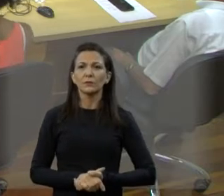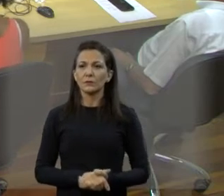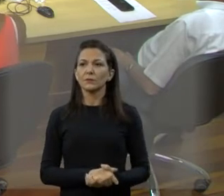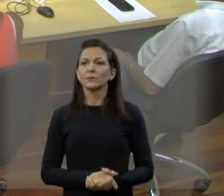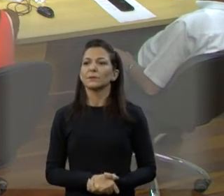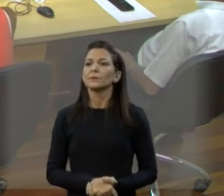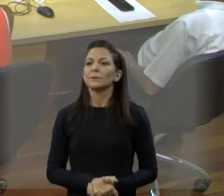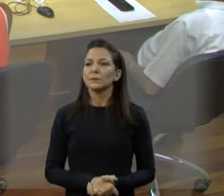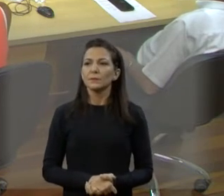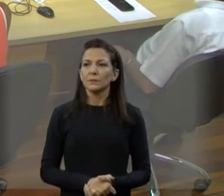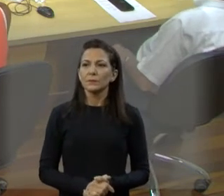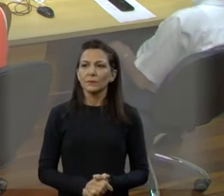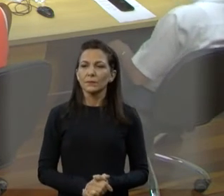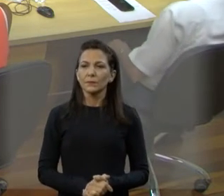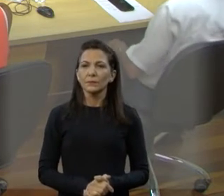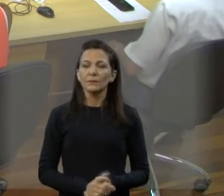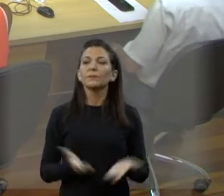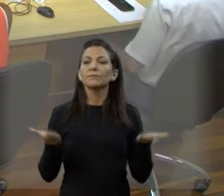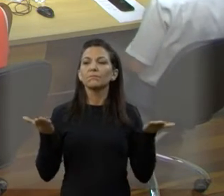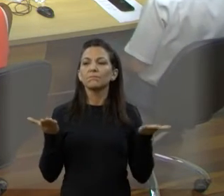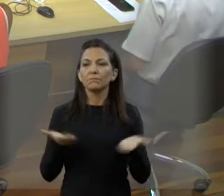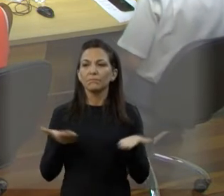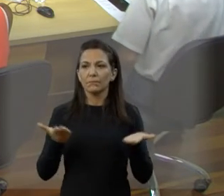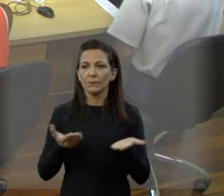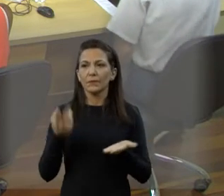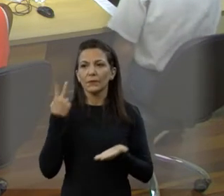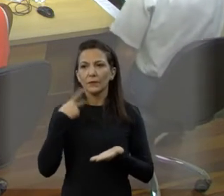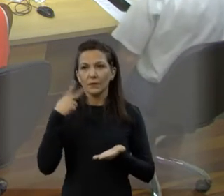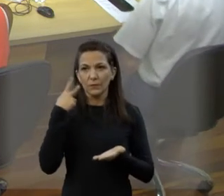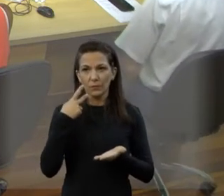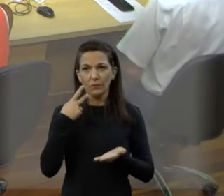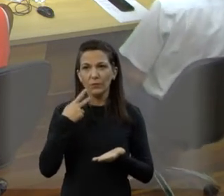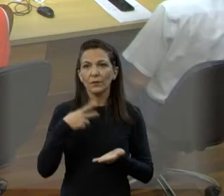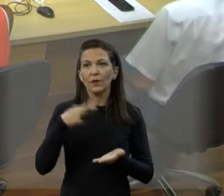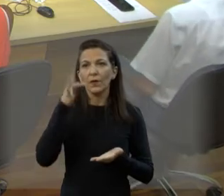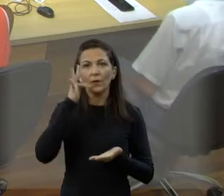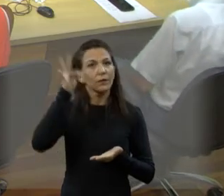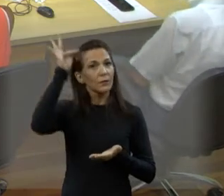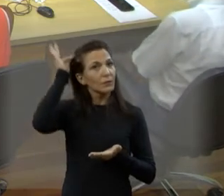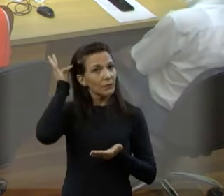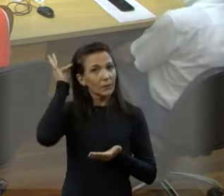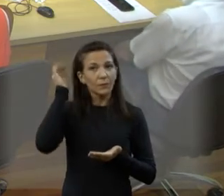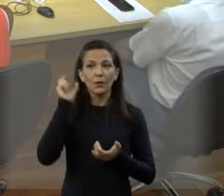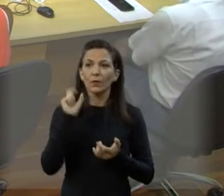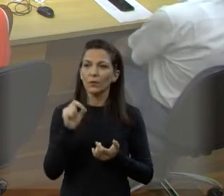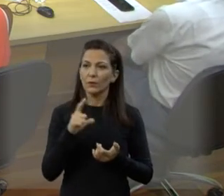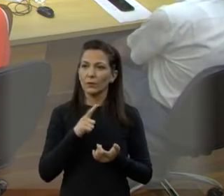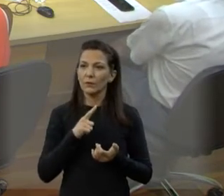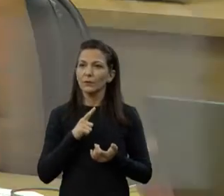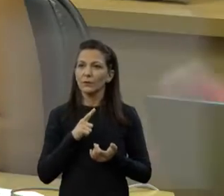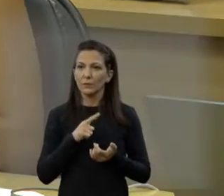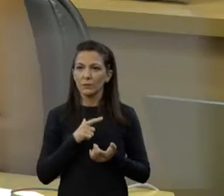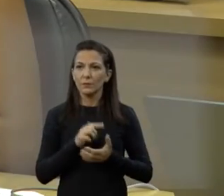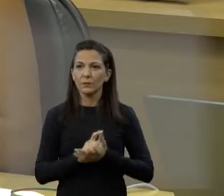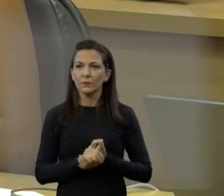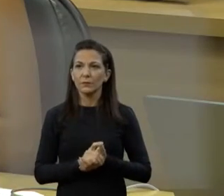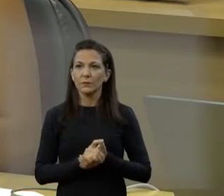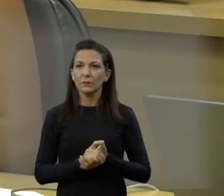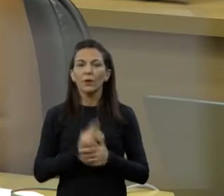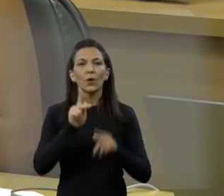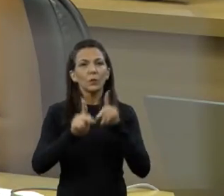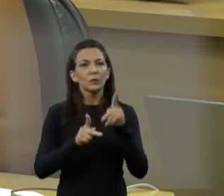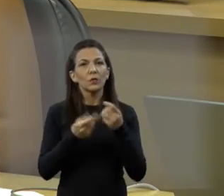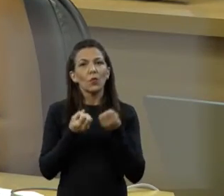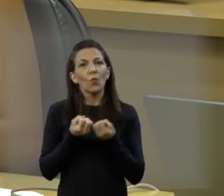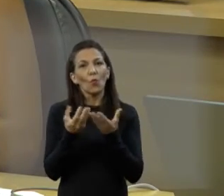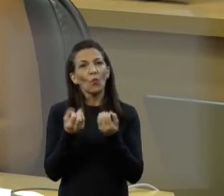e com a palavra vereadora Fabi Virgílio para trazer contribuições E ao